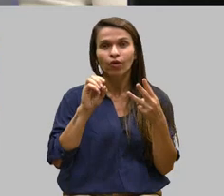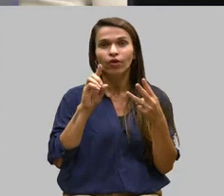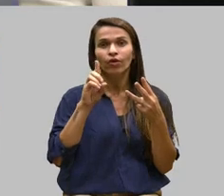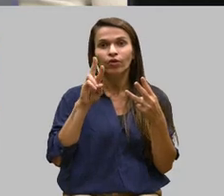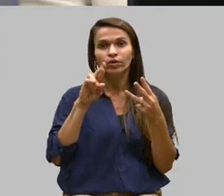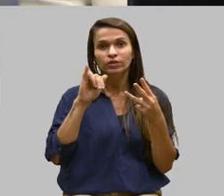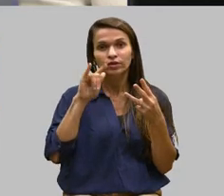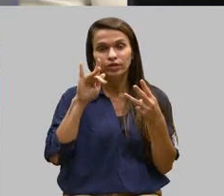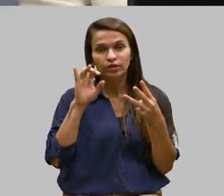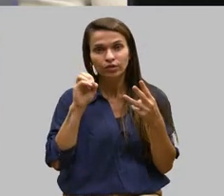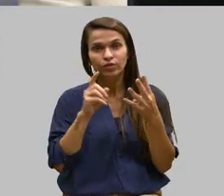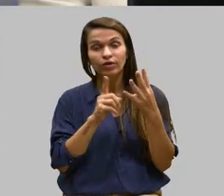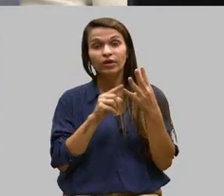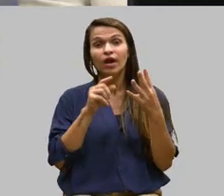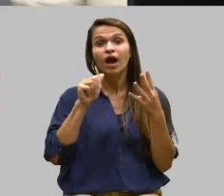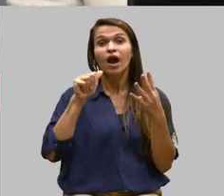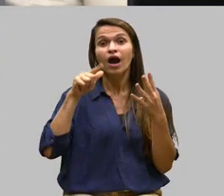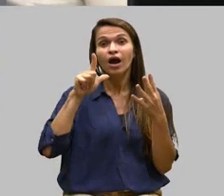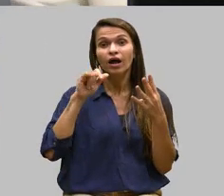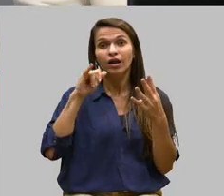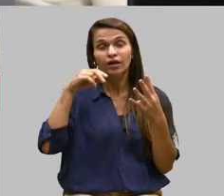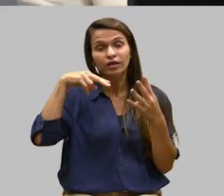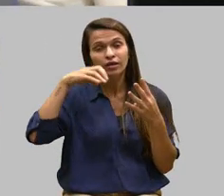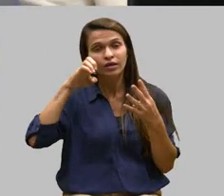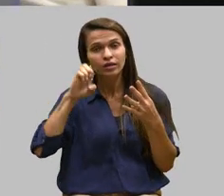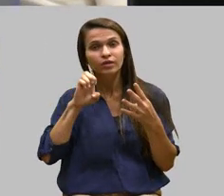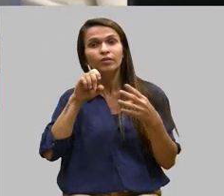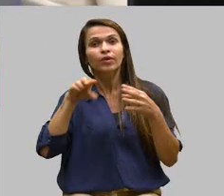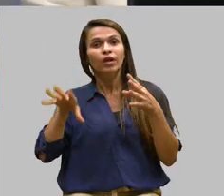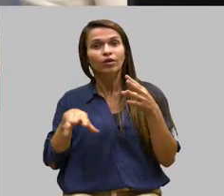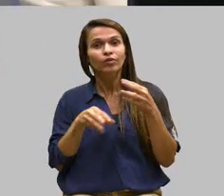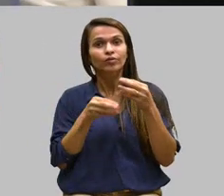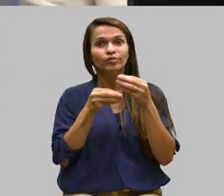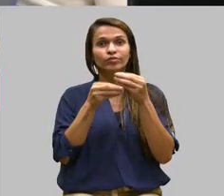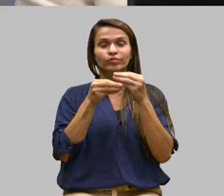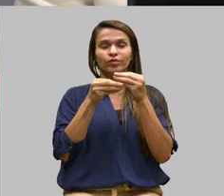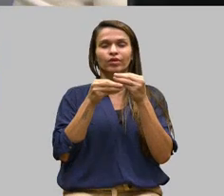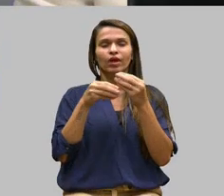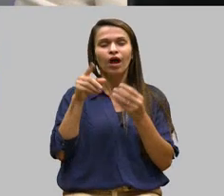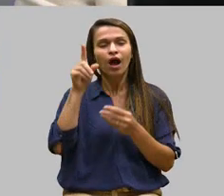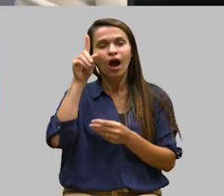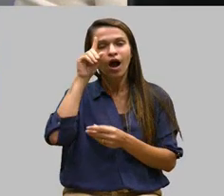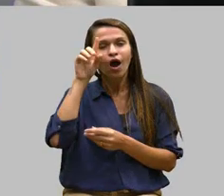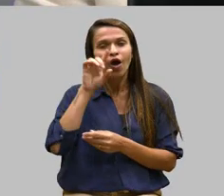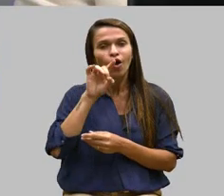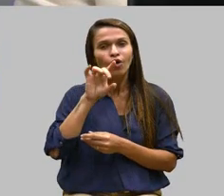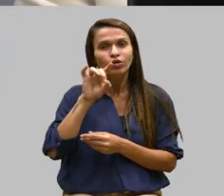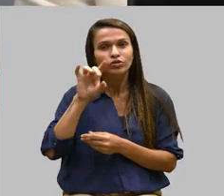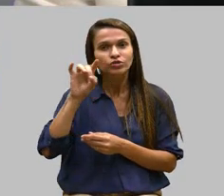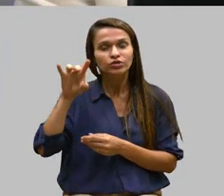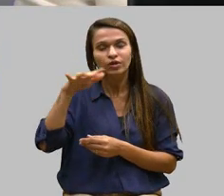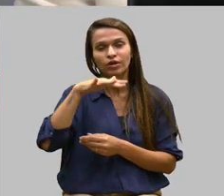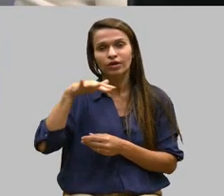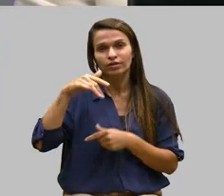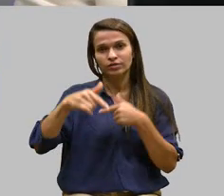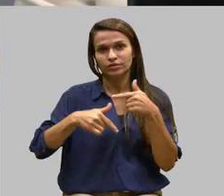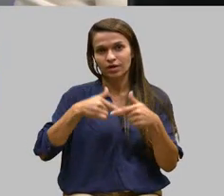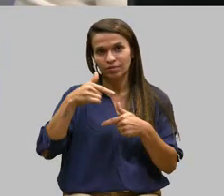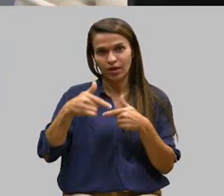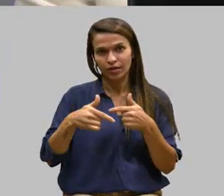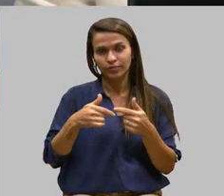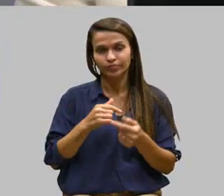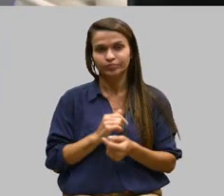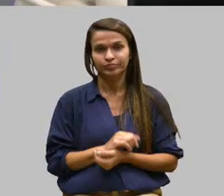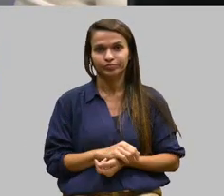ausentar pelas contribuições em relação a rotina deles no mercado de trabalho